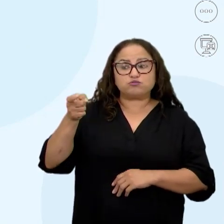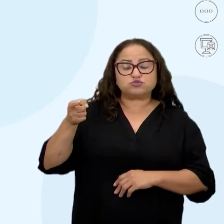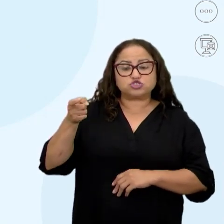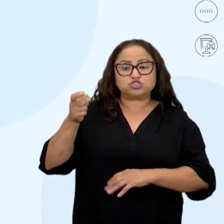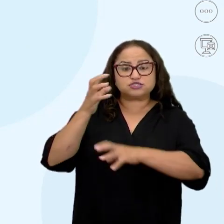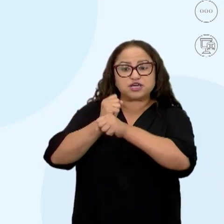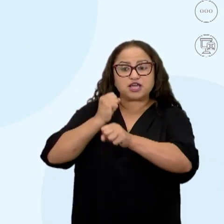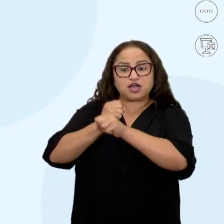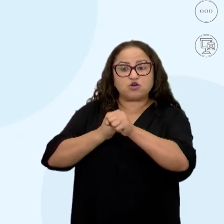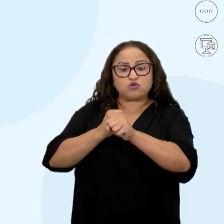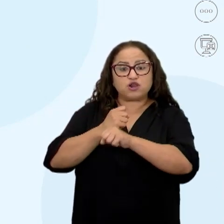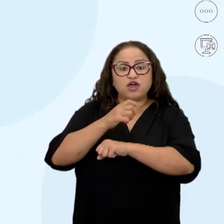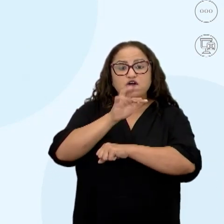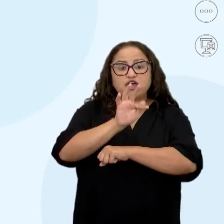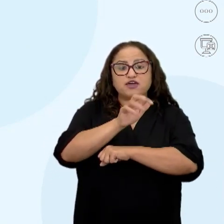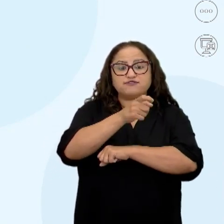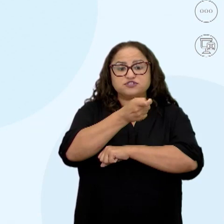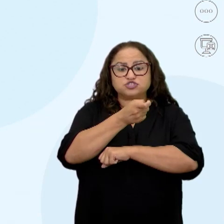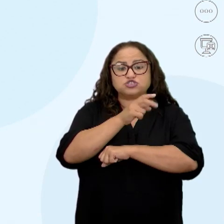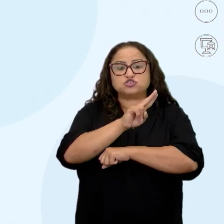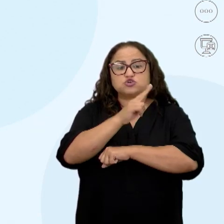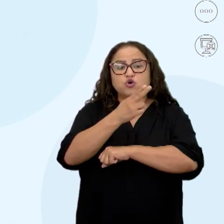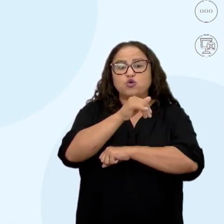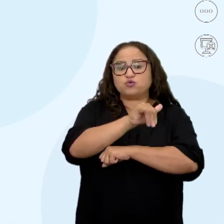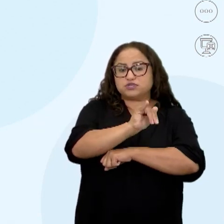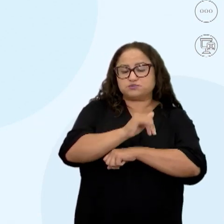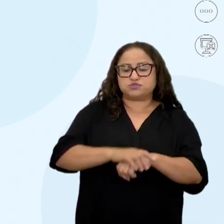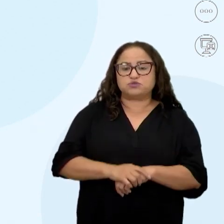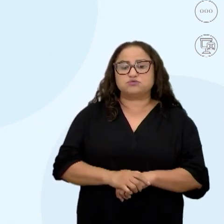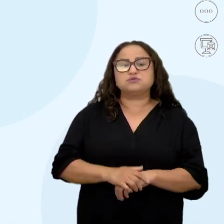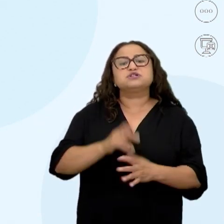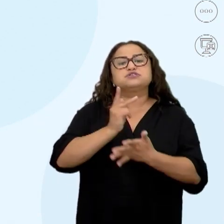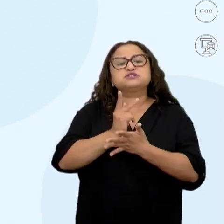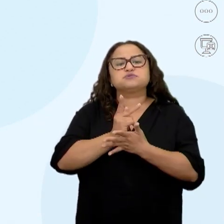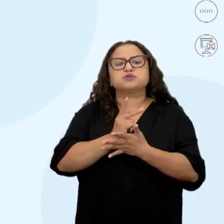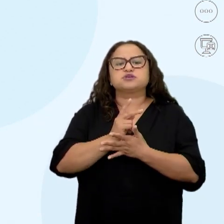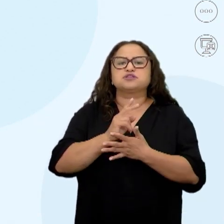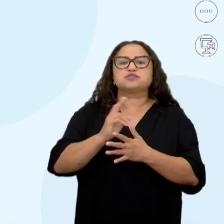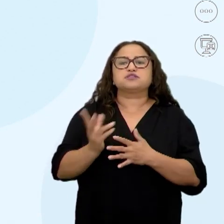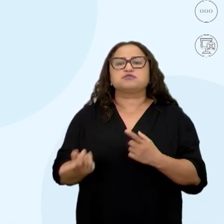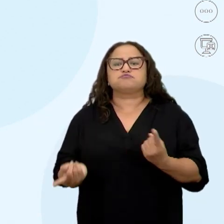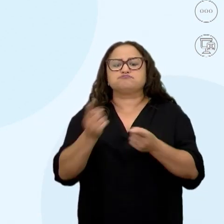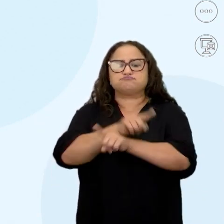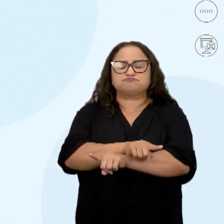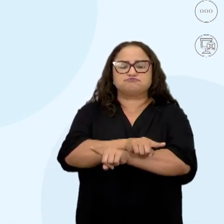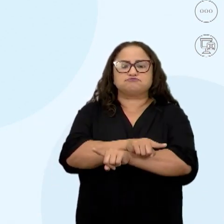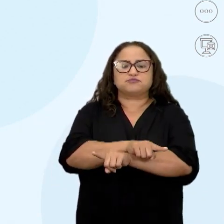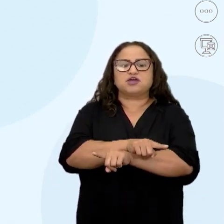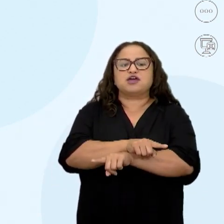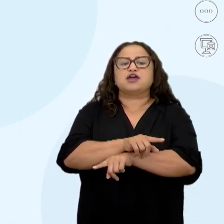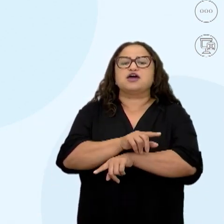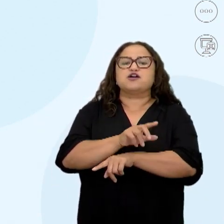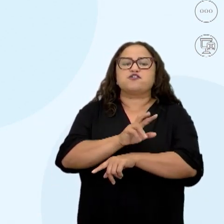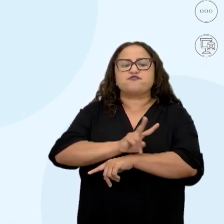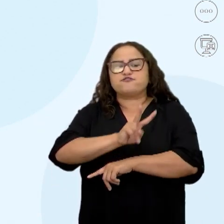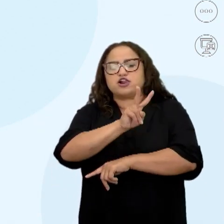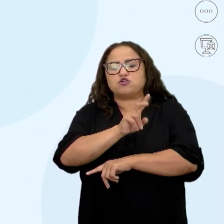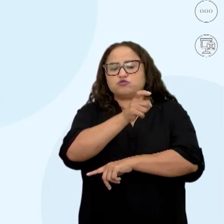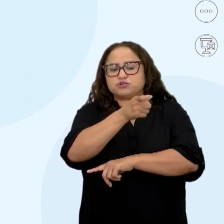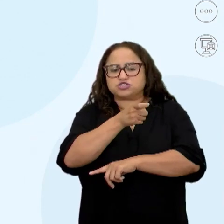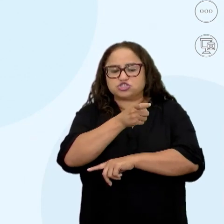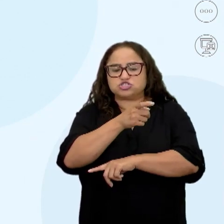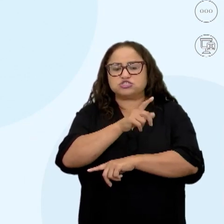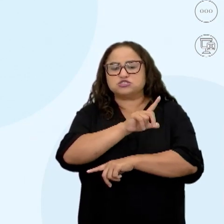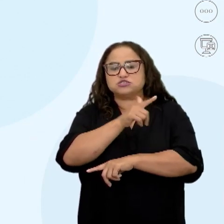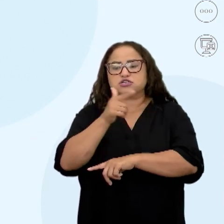x e calcular o f de x ou y e depois a gente vai inverter dar o valor por f de x e calcular o x Tá certo os